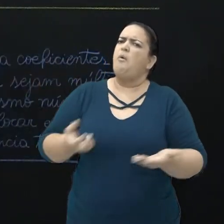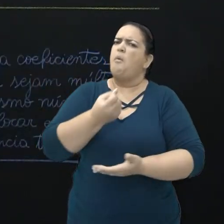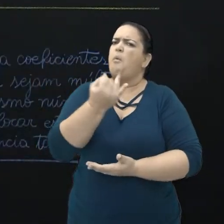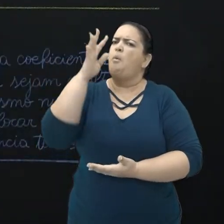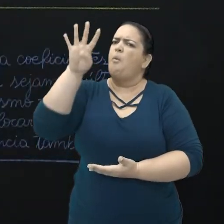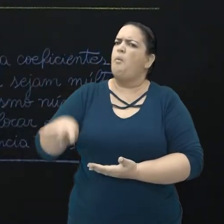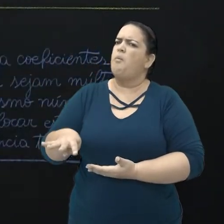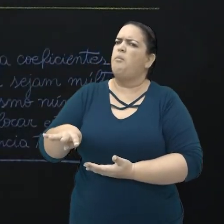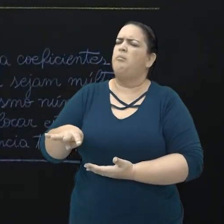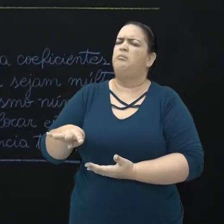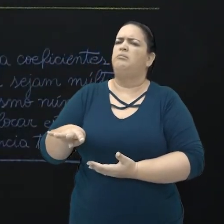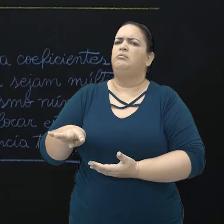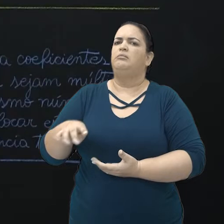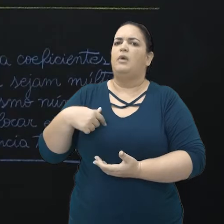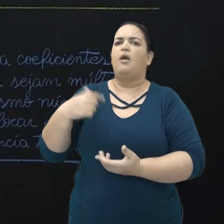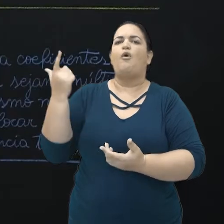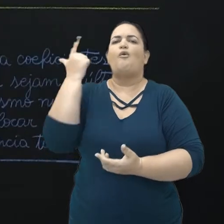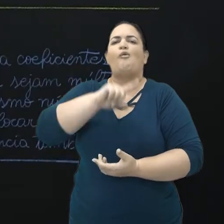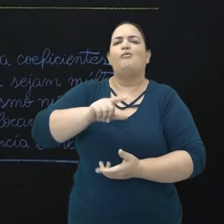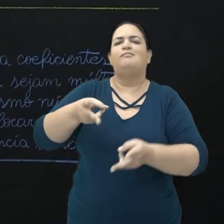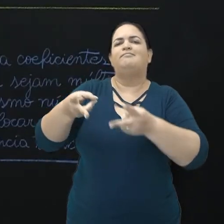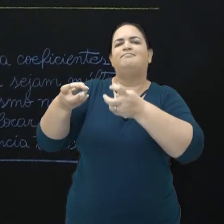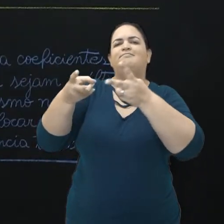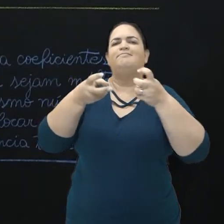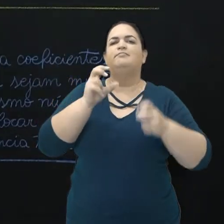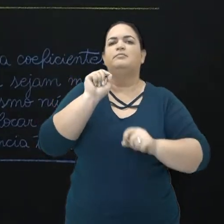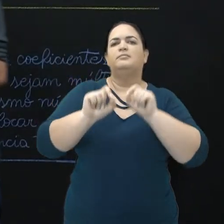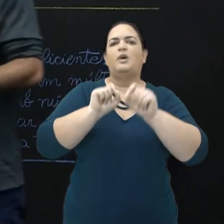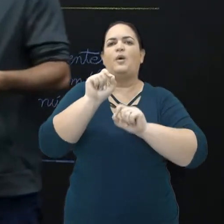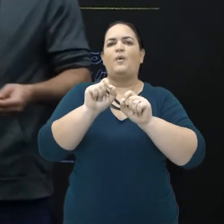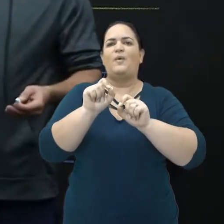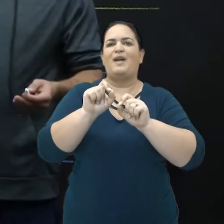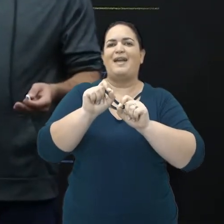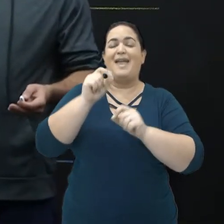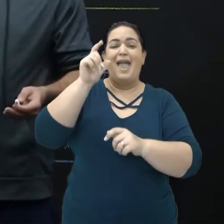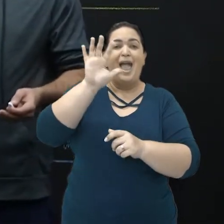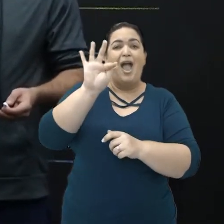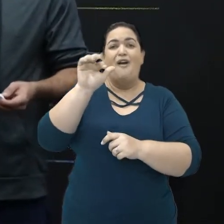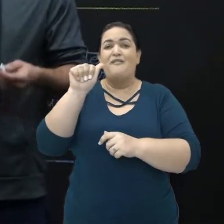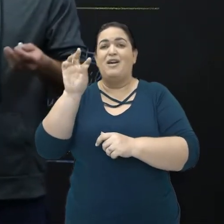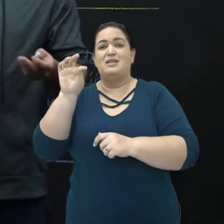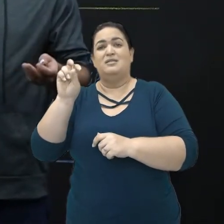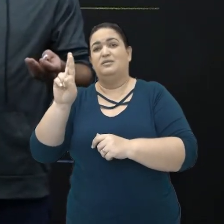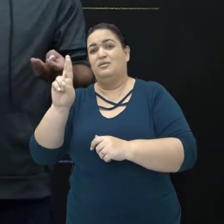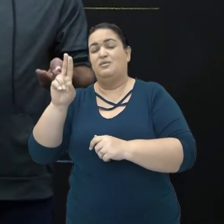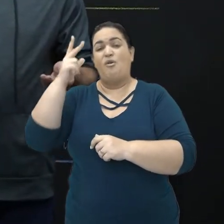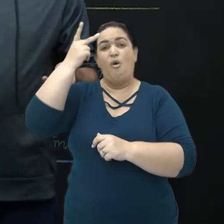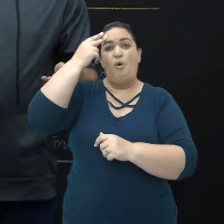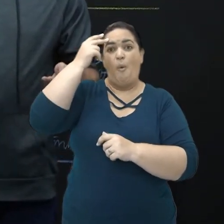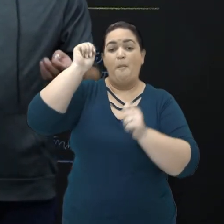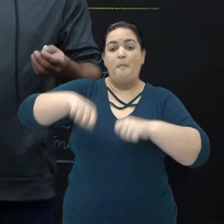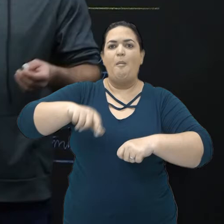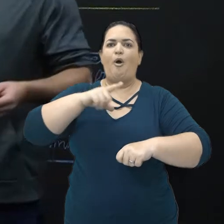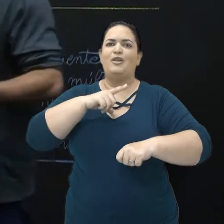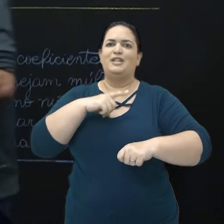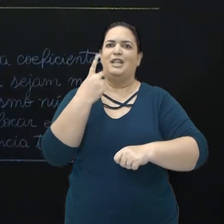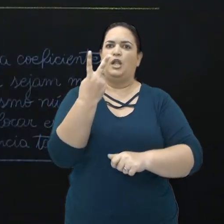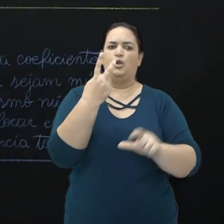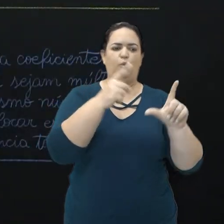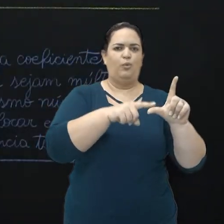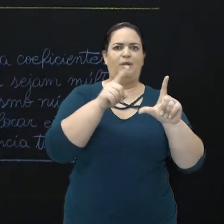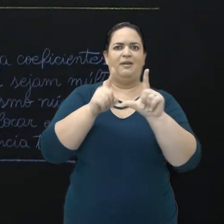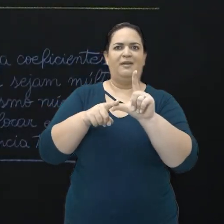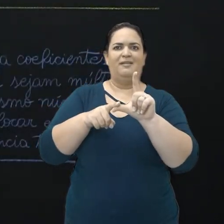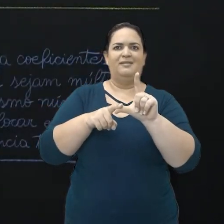você consegue perceber que, de repente, o nosso fator comum pode ser formado por duas letras. Tá